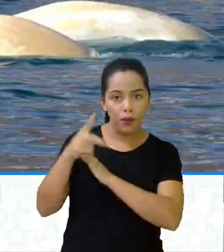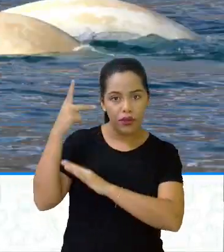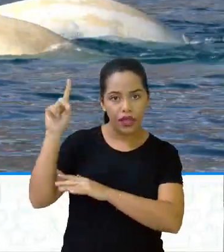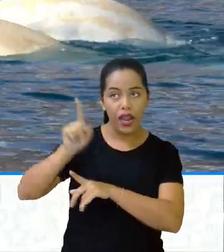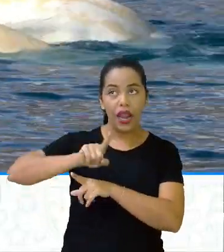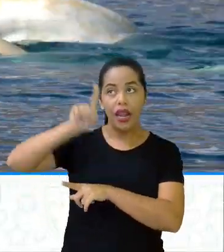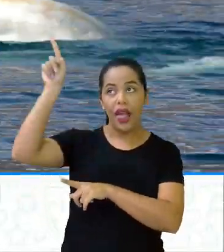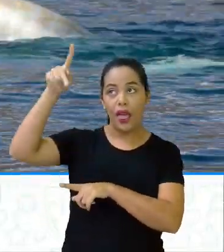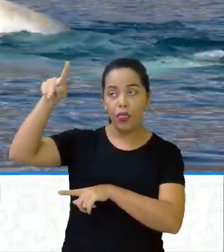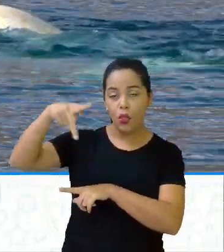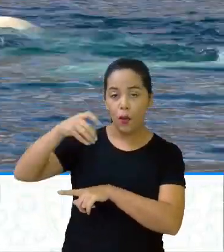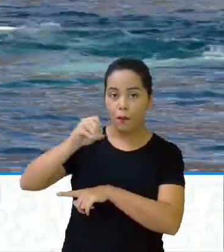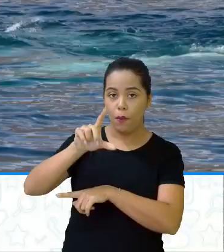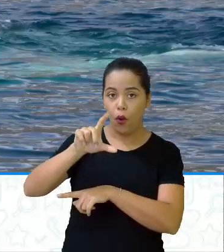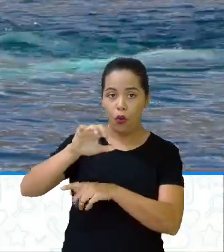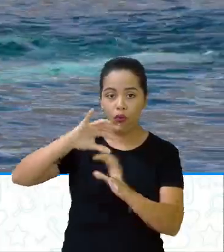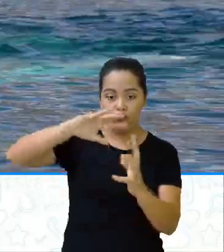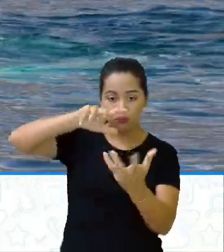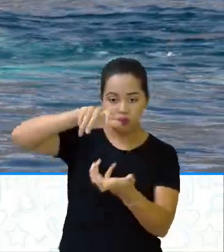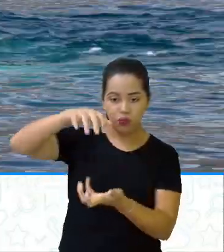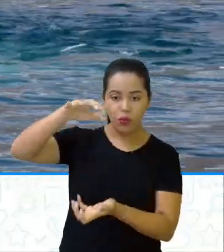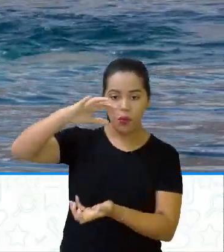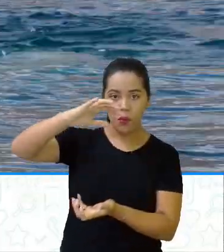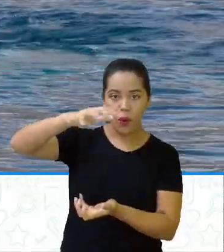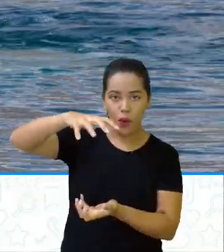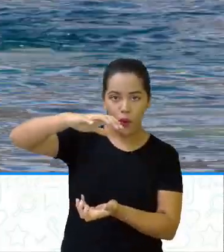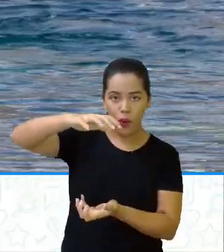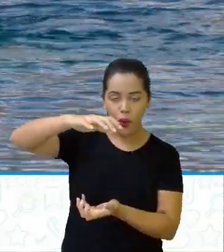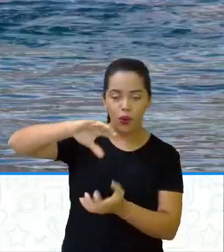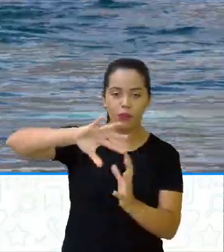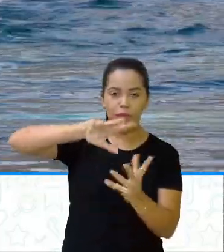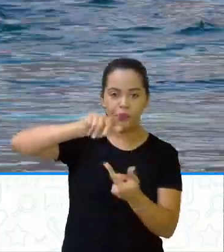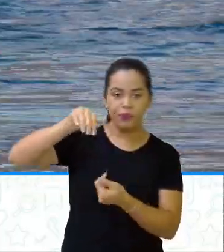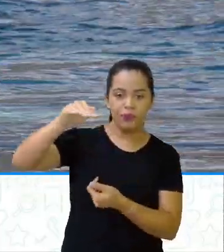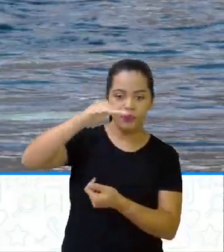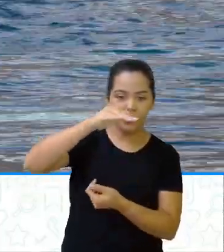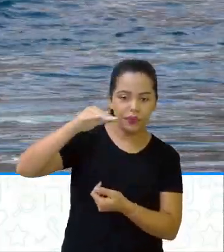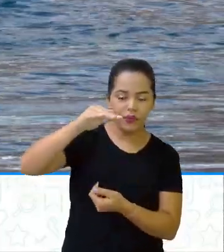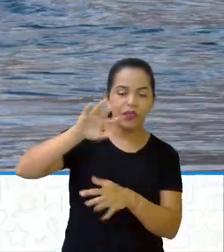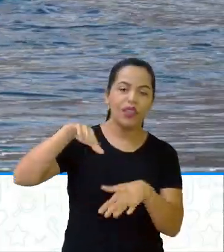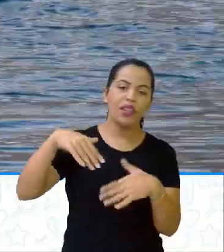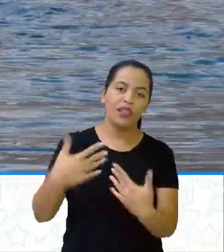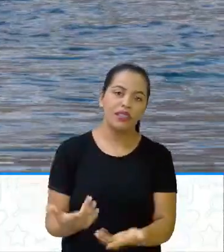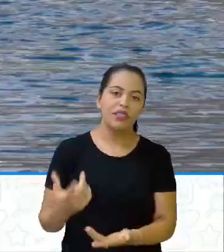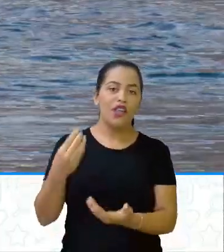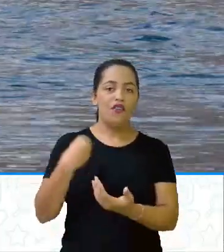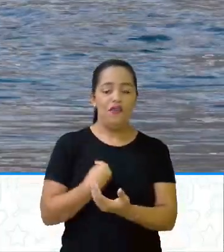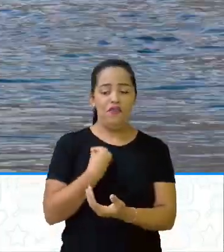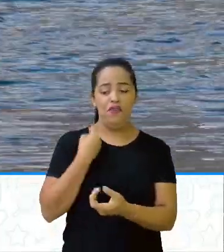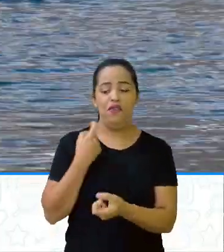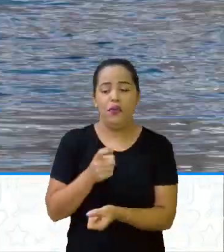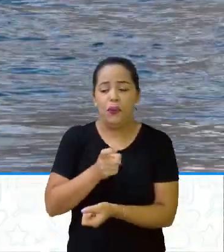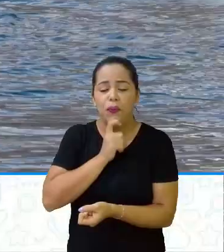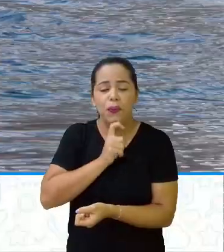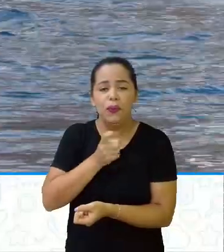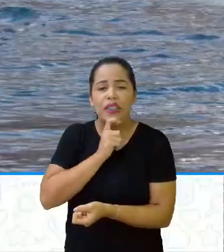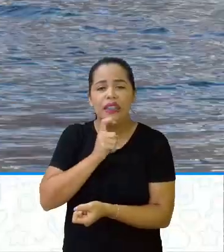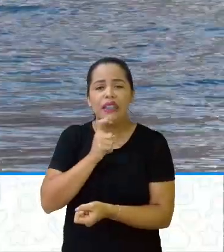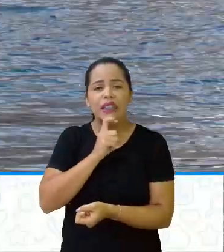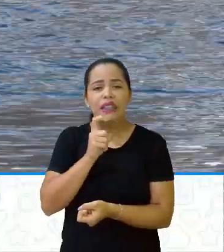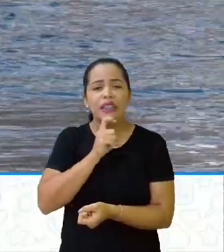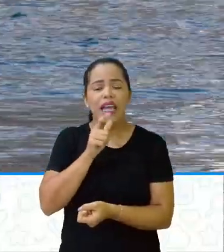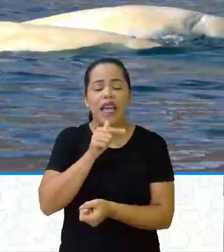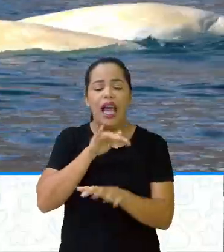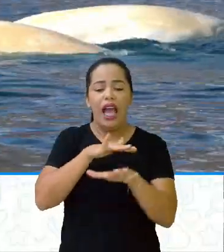naquela região é que ela é encontrada, que é o habitat natural dela. Então lá ela vive, olha, no gelo. Pense como a água deve